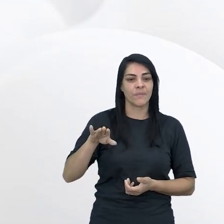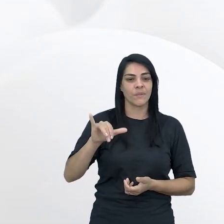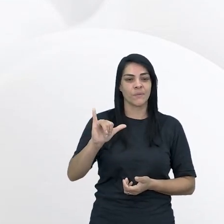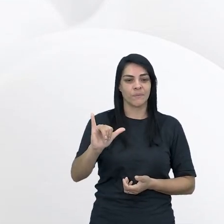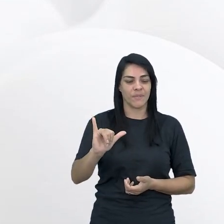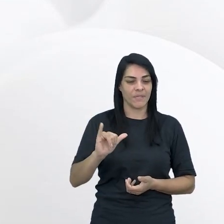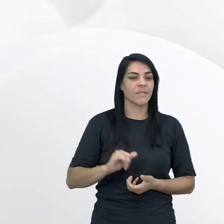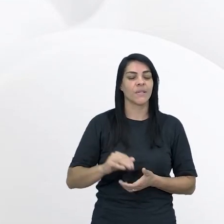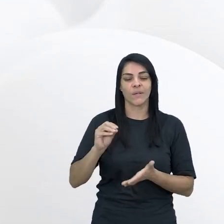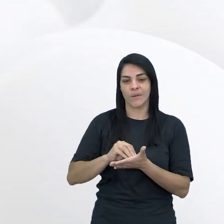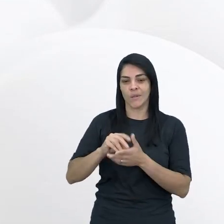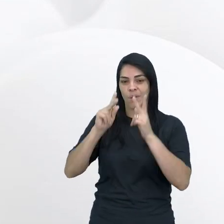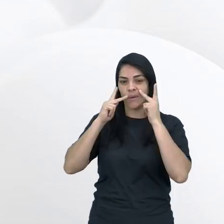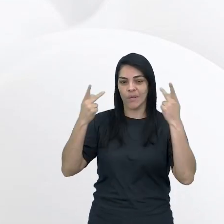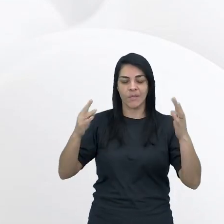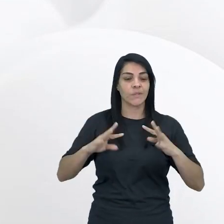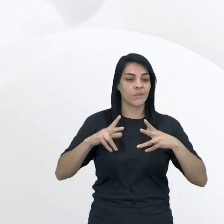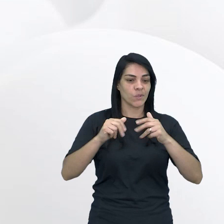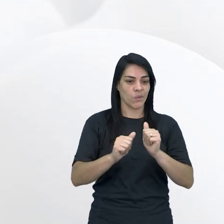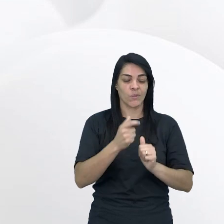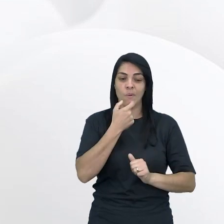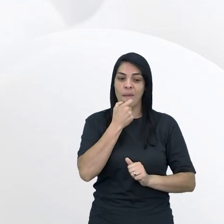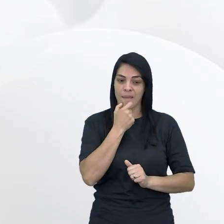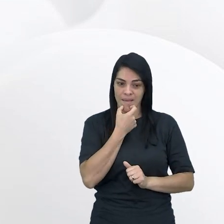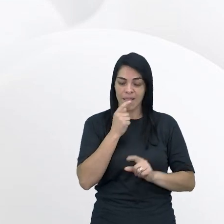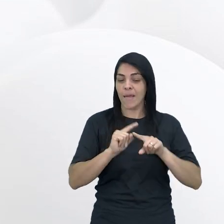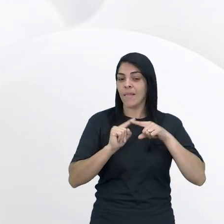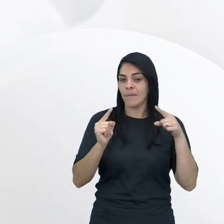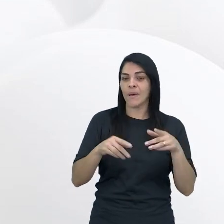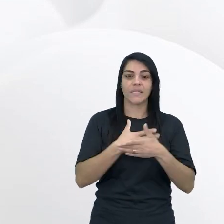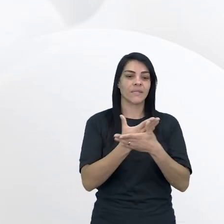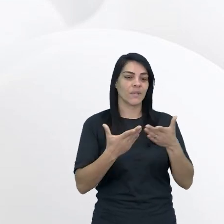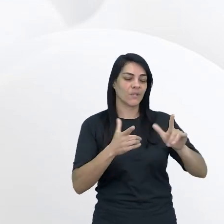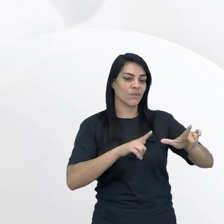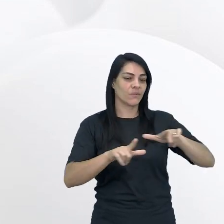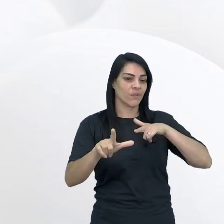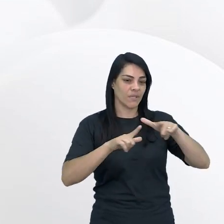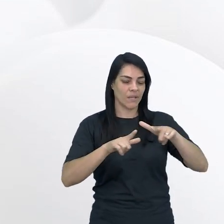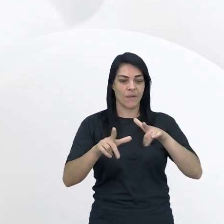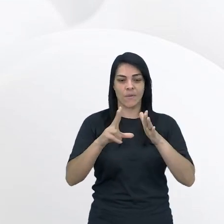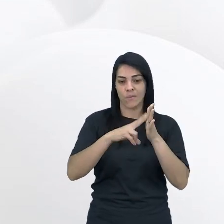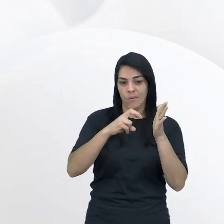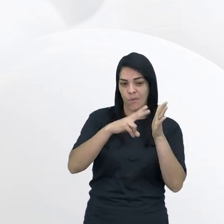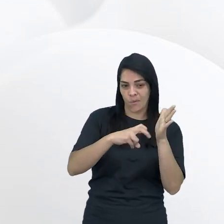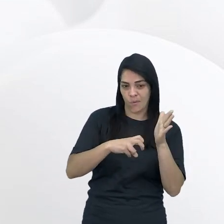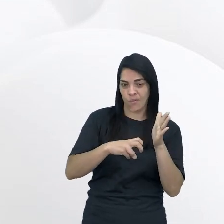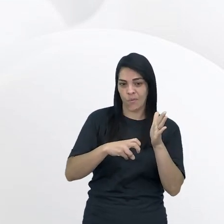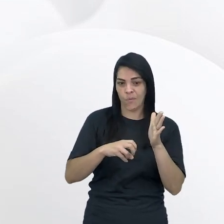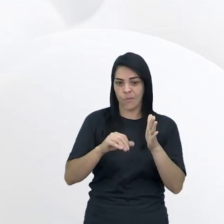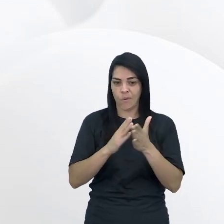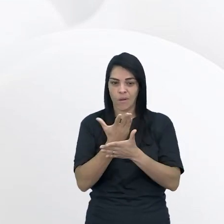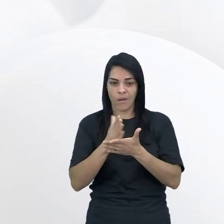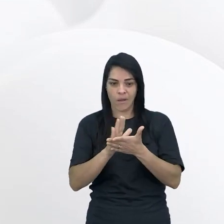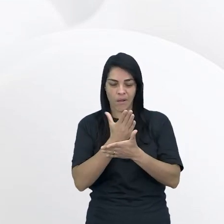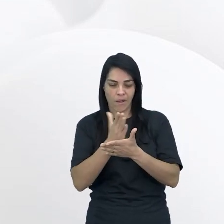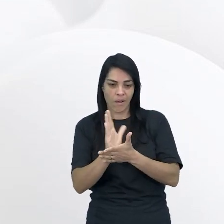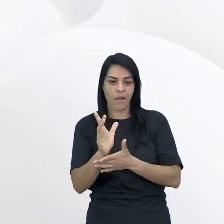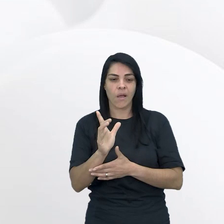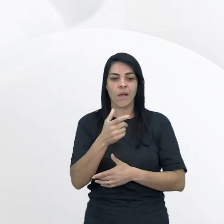coloquei esse slide todo em inglês, gente, mas a gente vai trabalhar com um vocábulo ou outro em